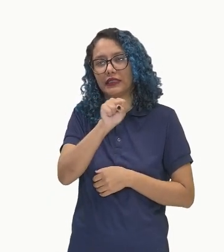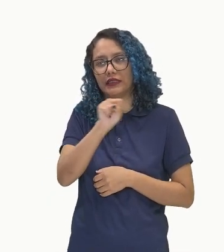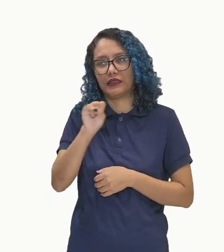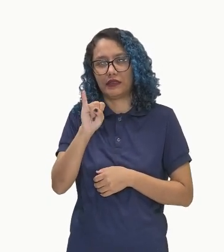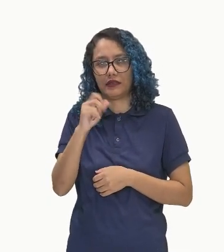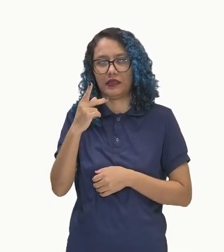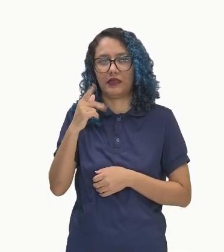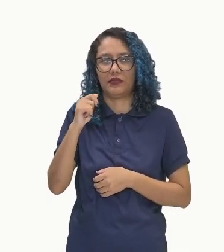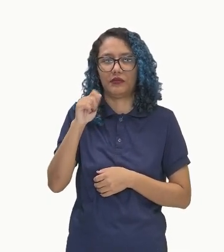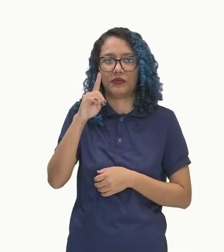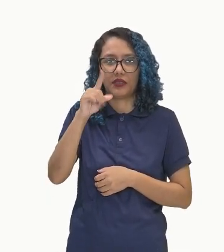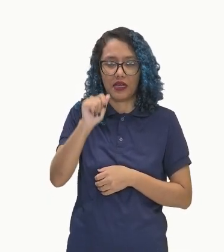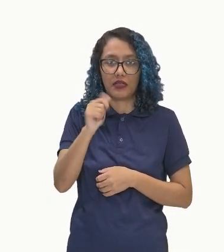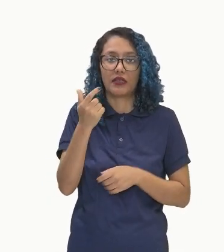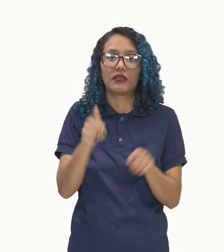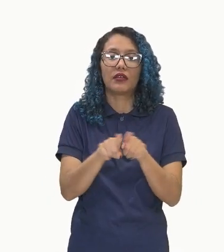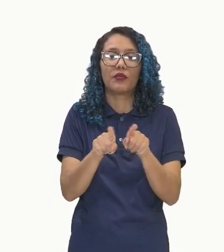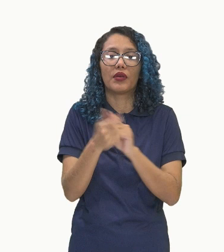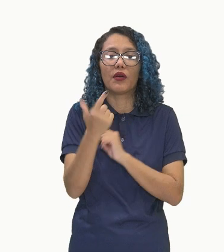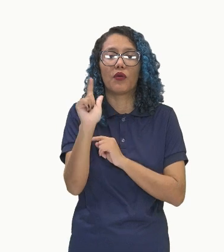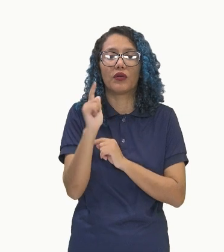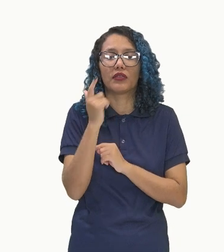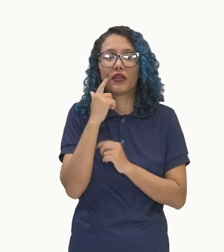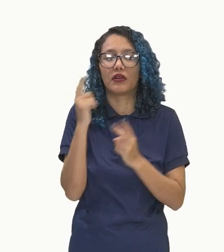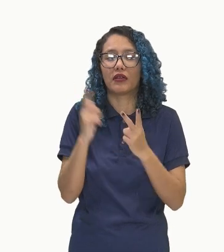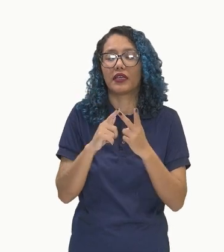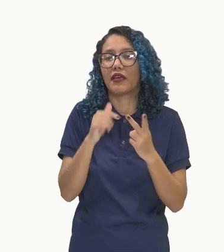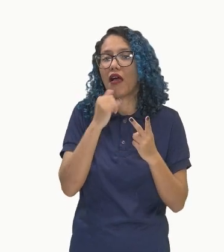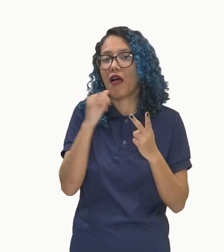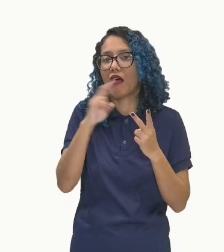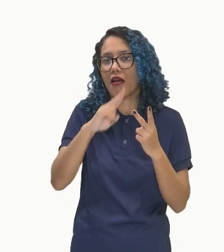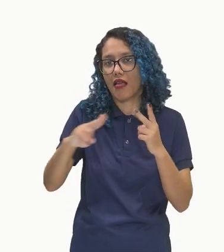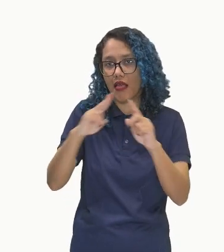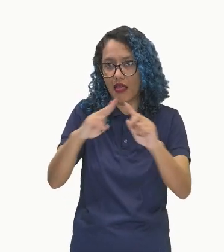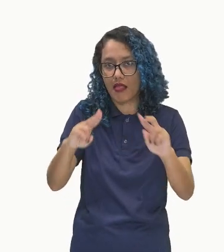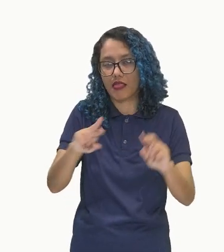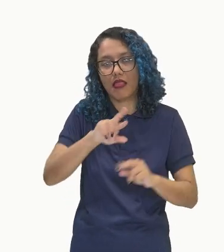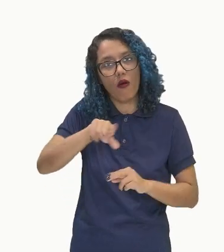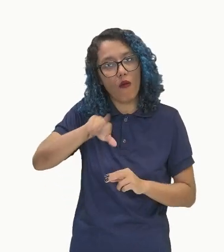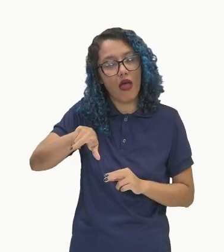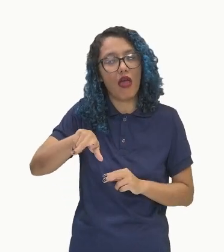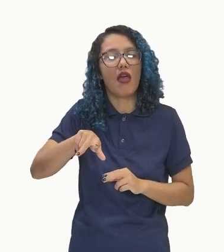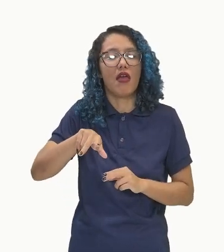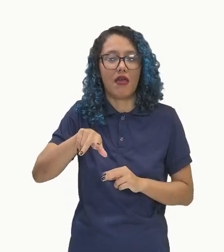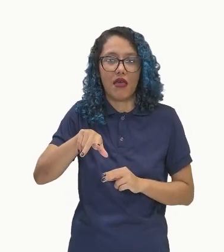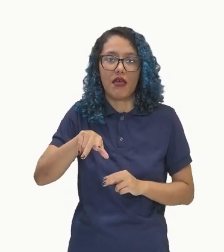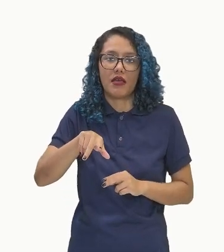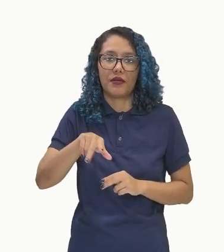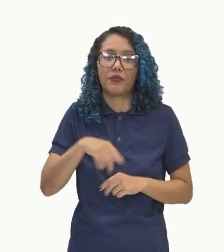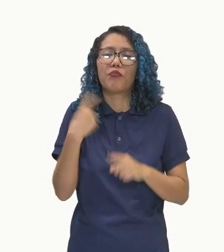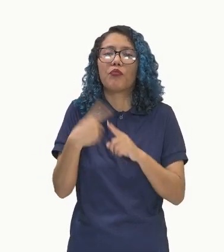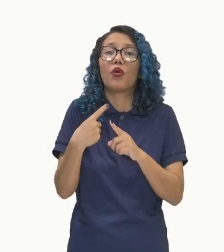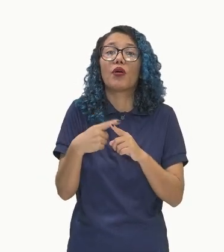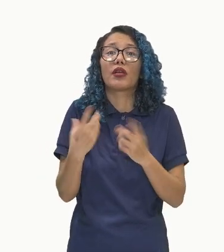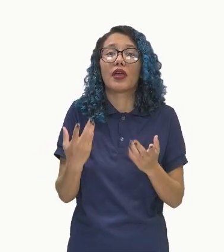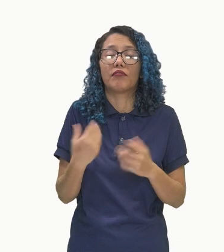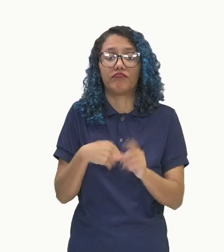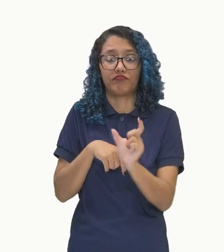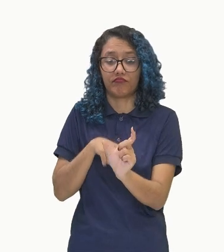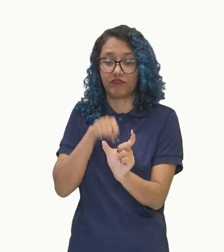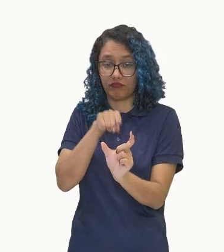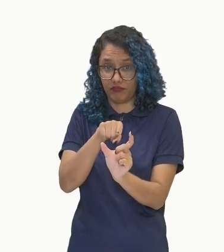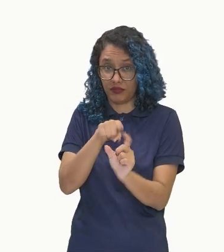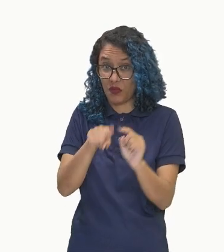o receptor, ele é capaz de transformar a energia elétrica em qualquer outro tipo